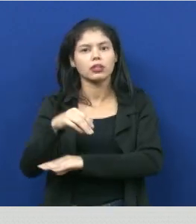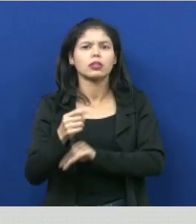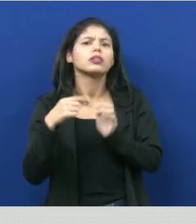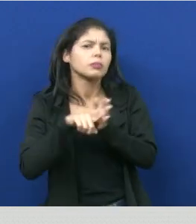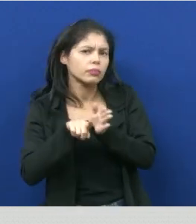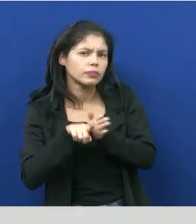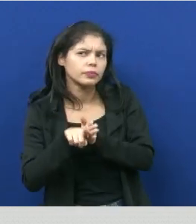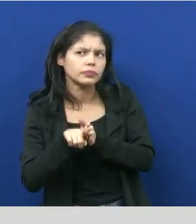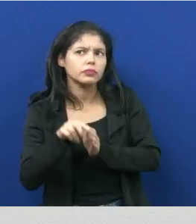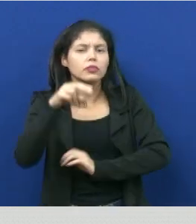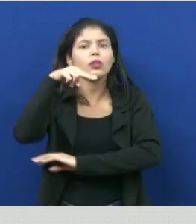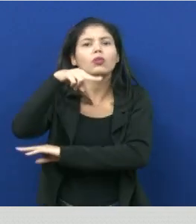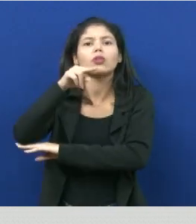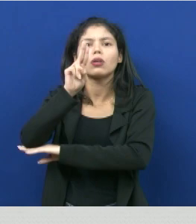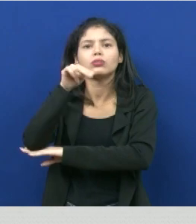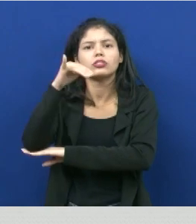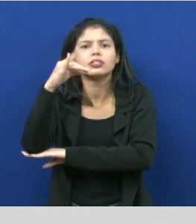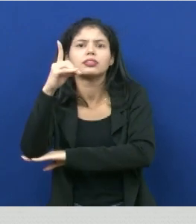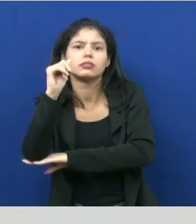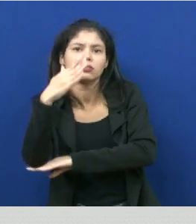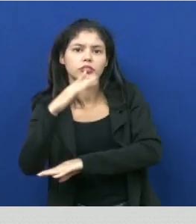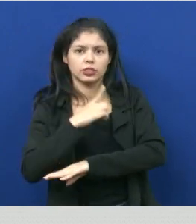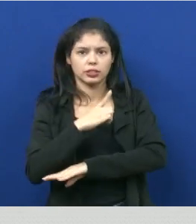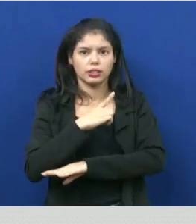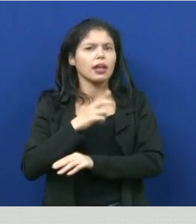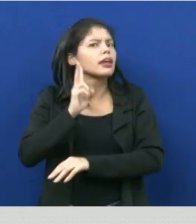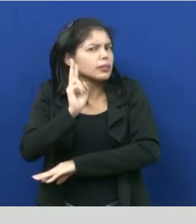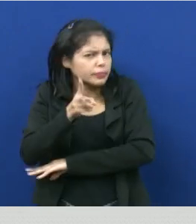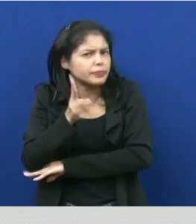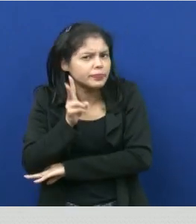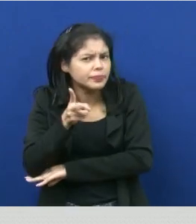de medidas que estão sendo trabalhadas são as